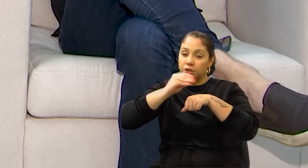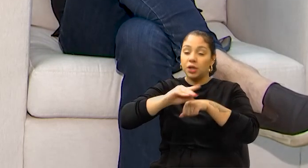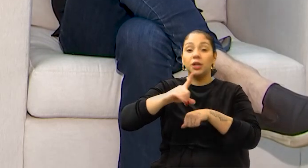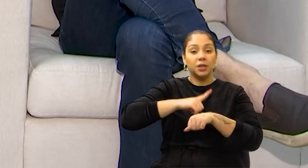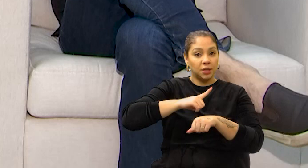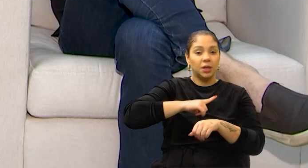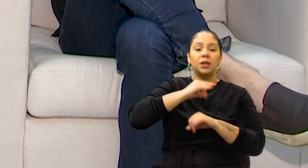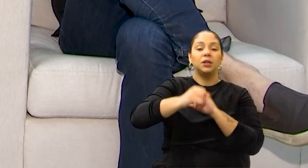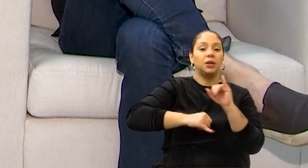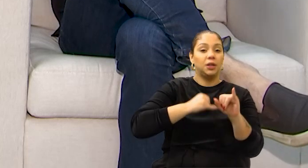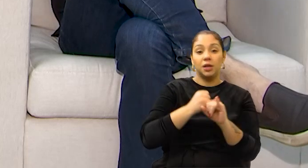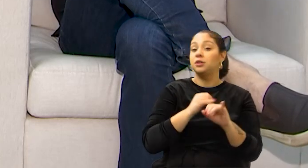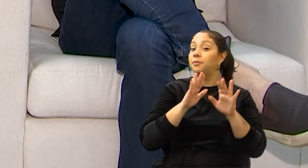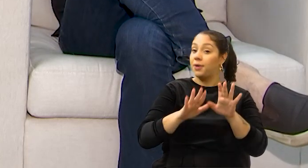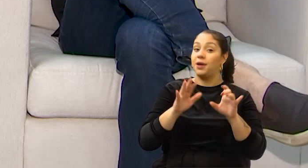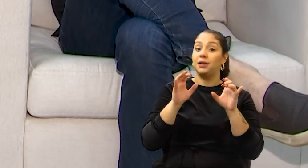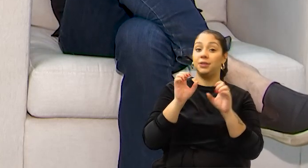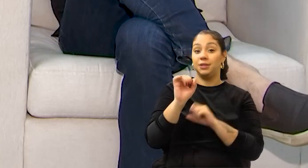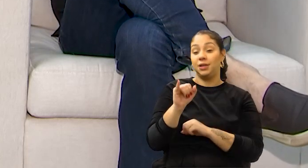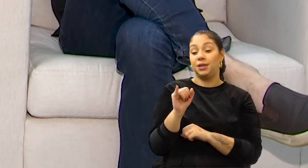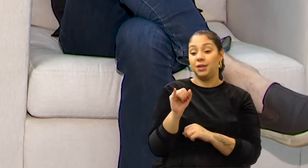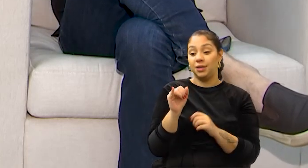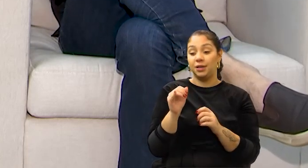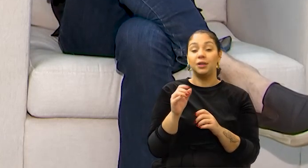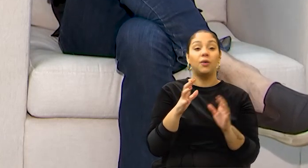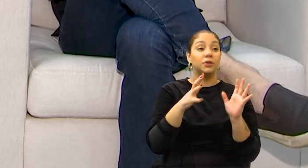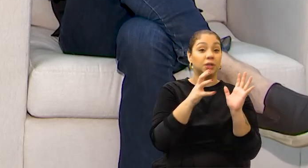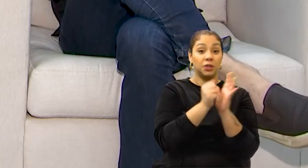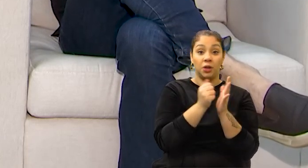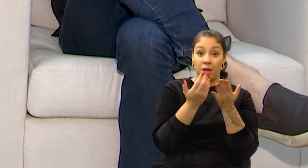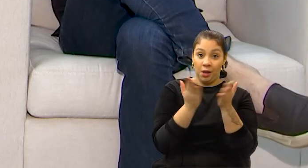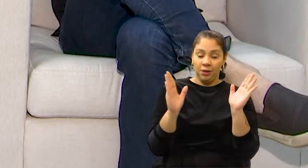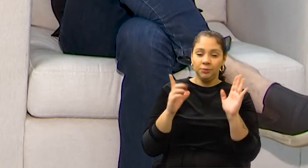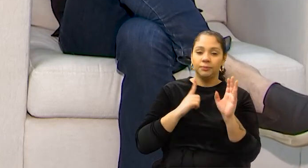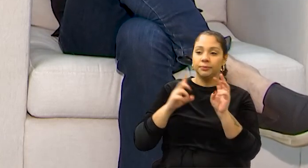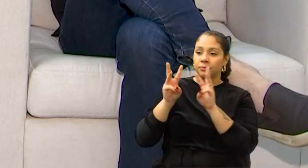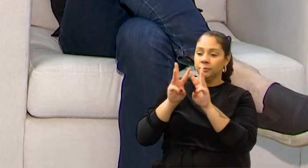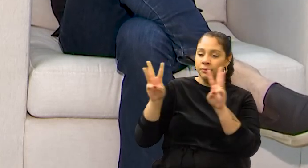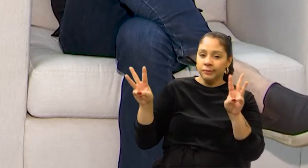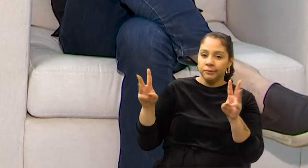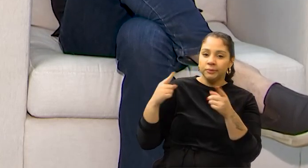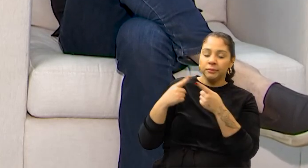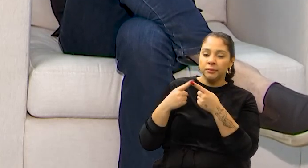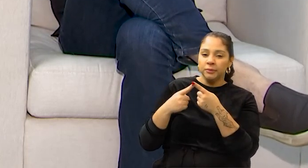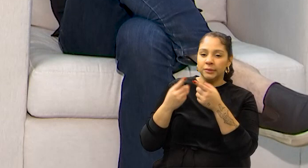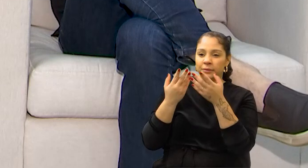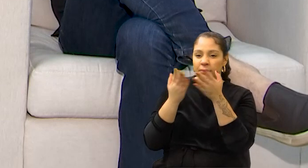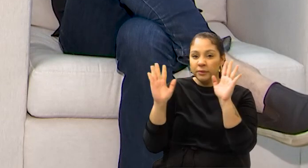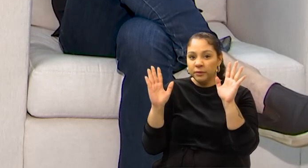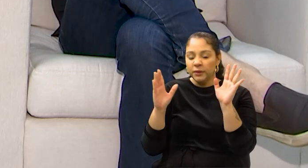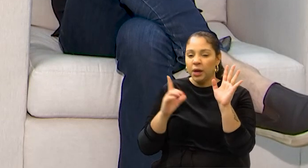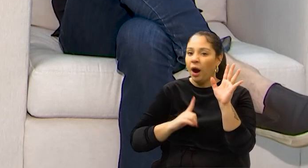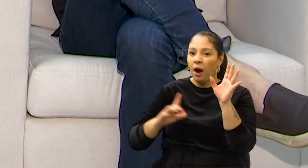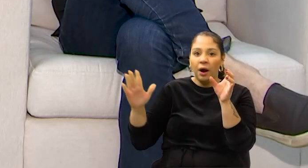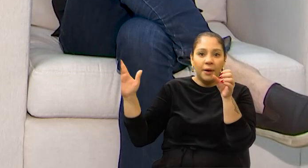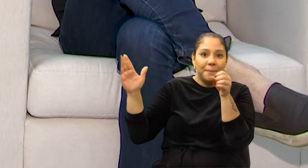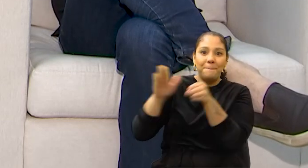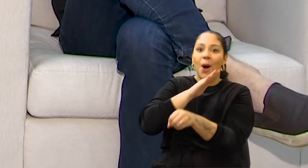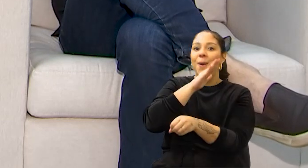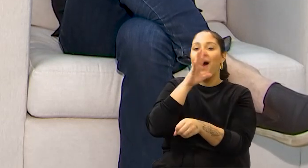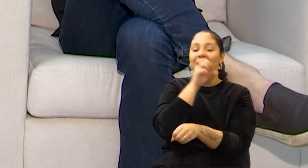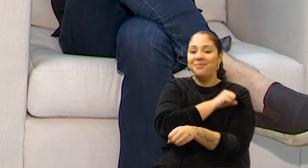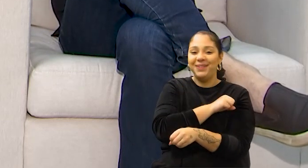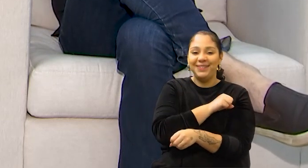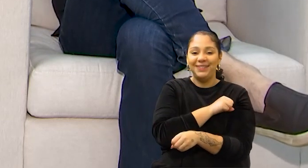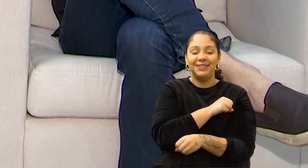e que essas dicas ficam lá na internet mas quem puder né as inscrições abertas olhe no site porque Elas abrem e elas